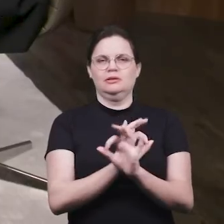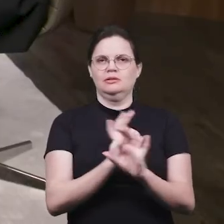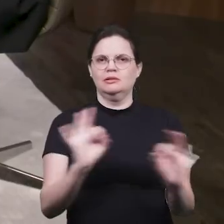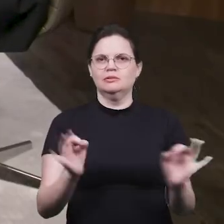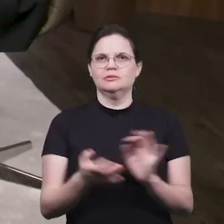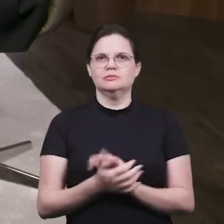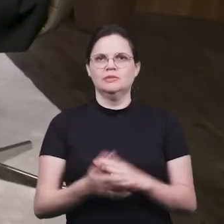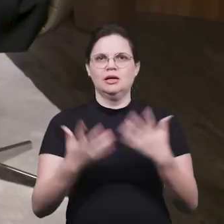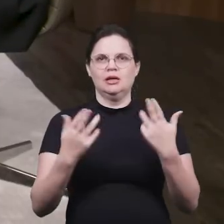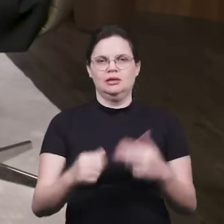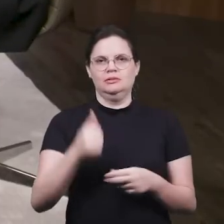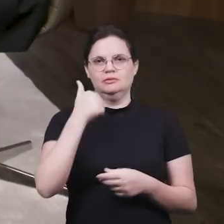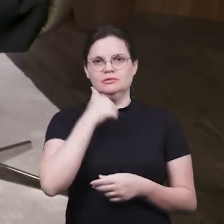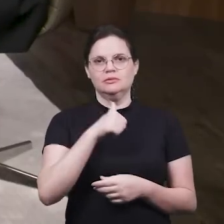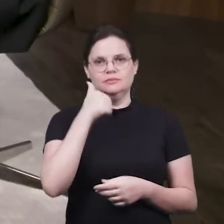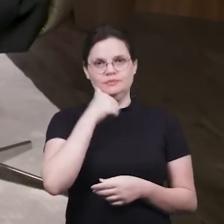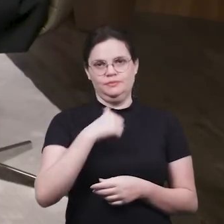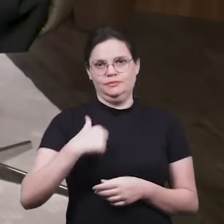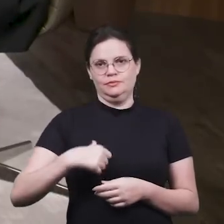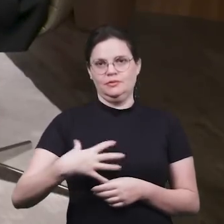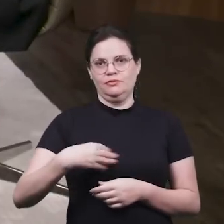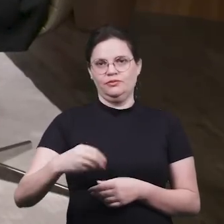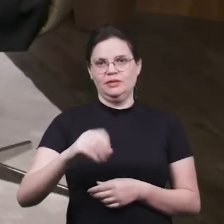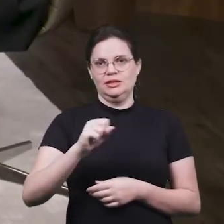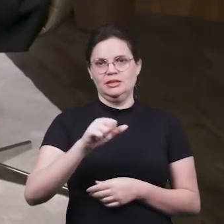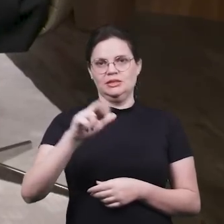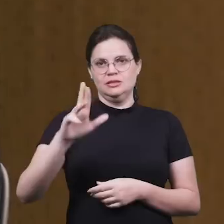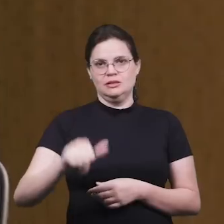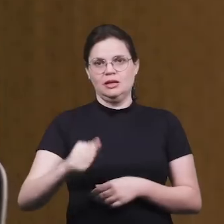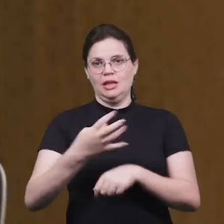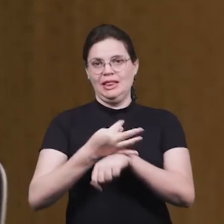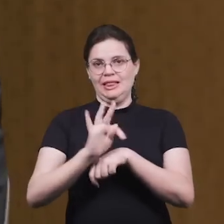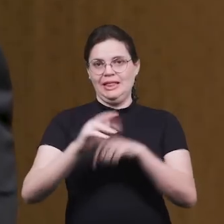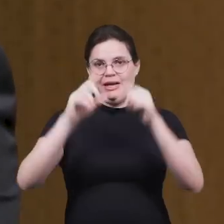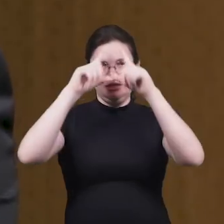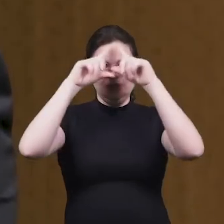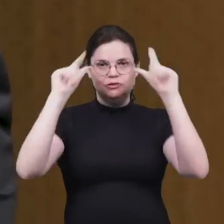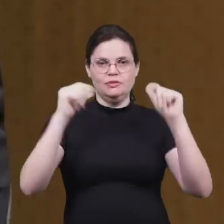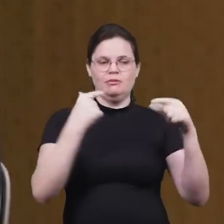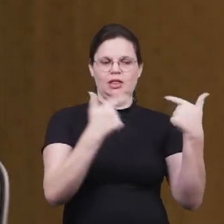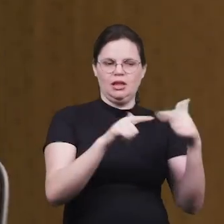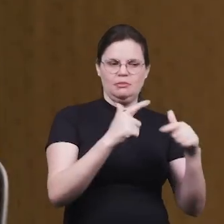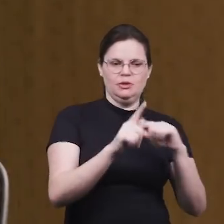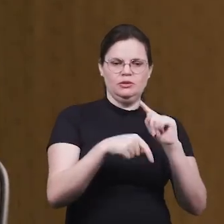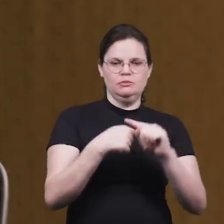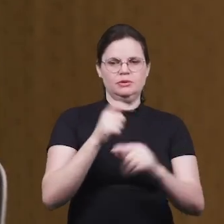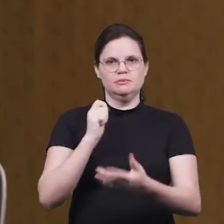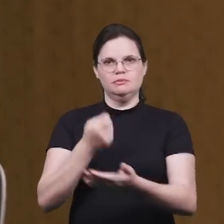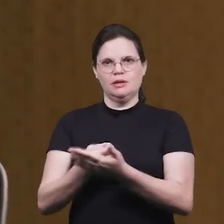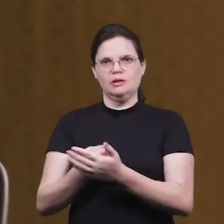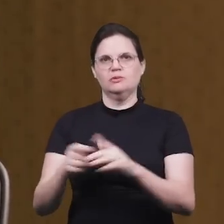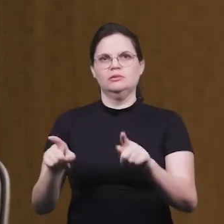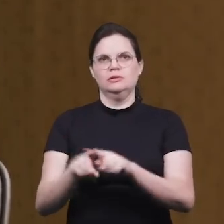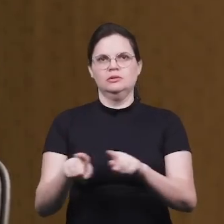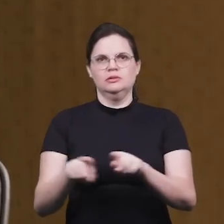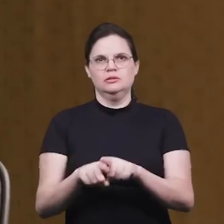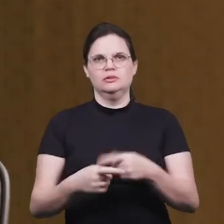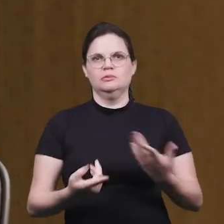Sarinha, por exemplo, ela tem a técnica de enfermagem, ela trabalhou, pagou, o filho também,